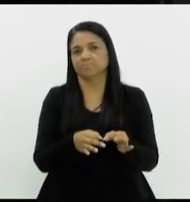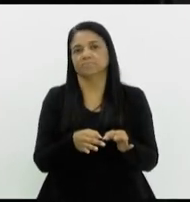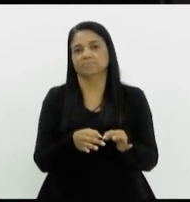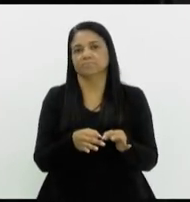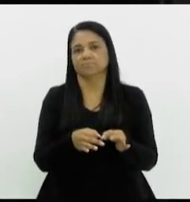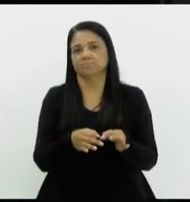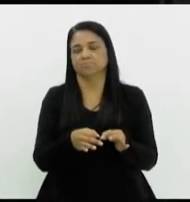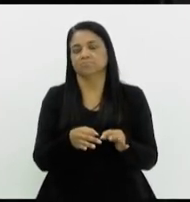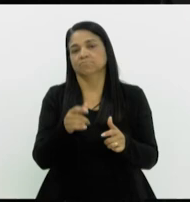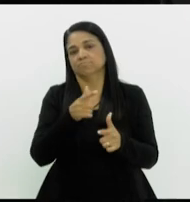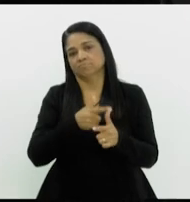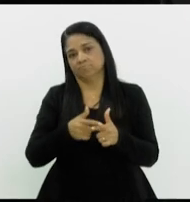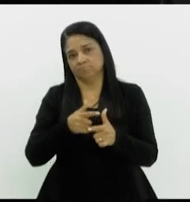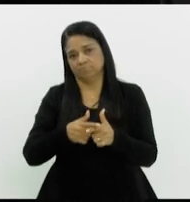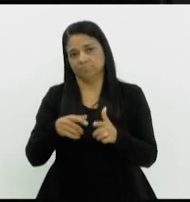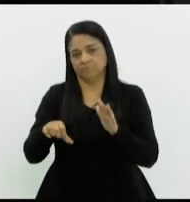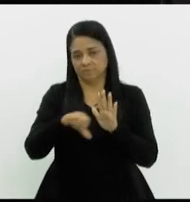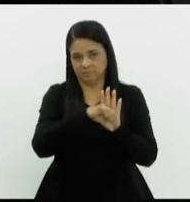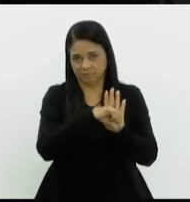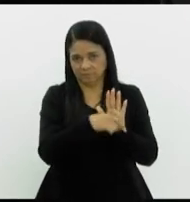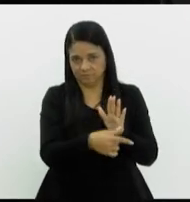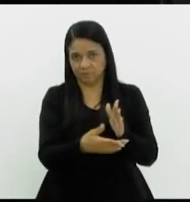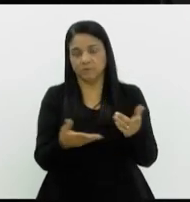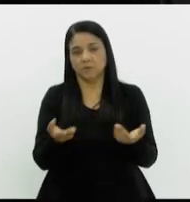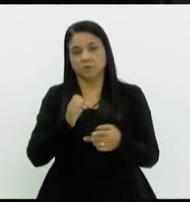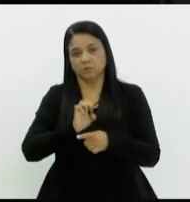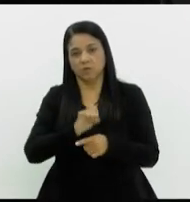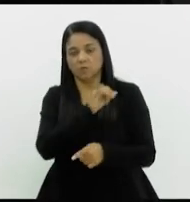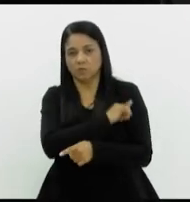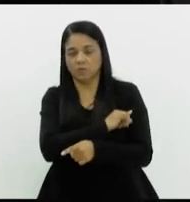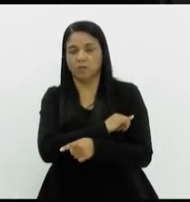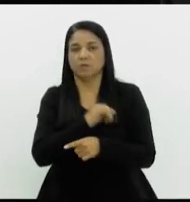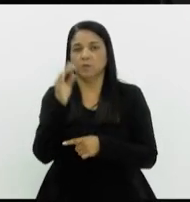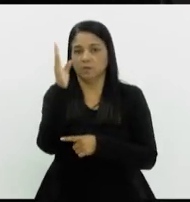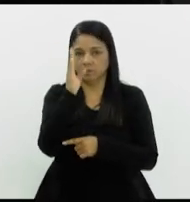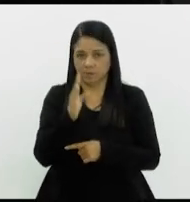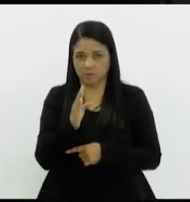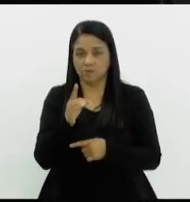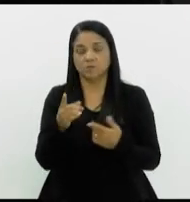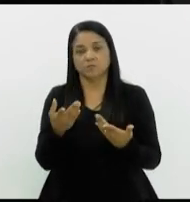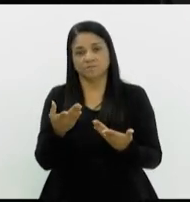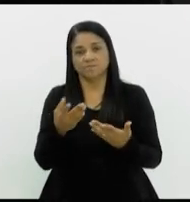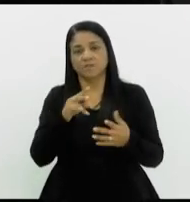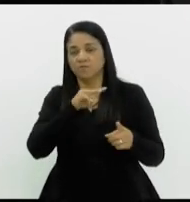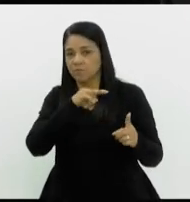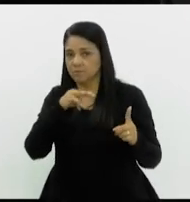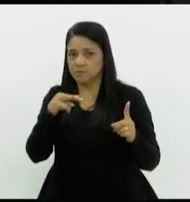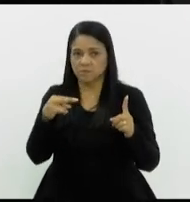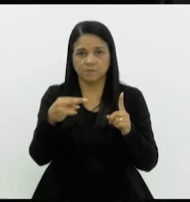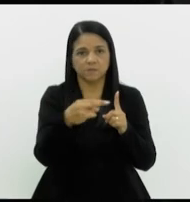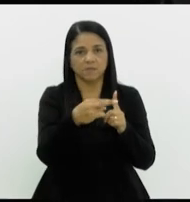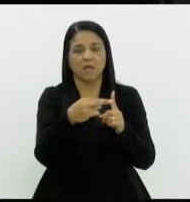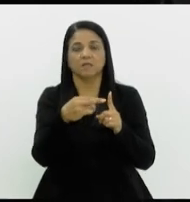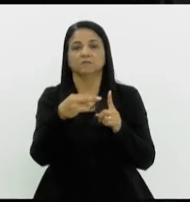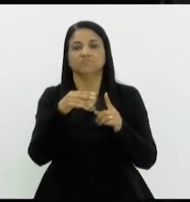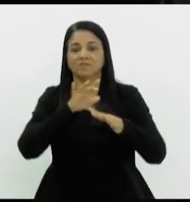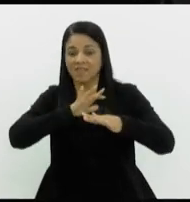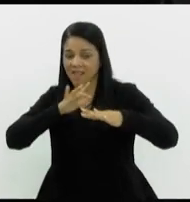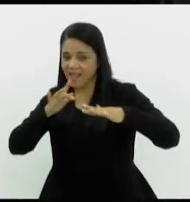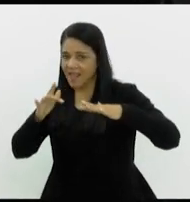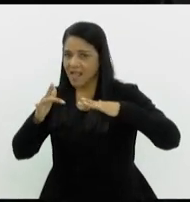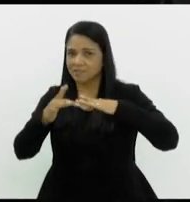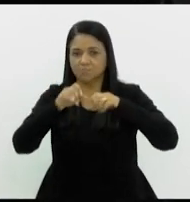tão emblemático, não só para o Rio de Janeiro, como para o país, e que foi também visibilizado em redes